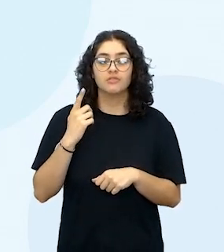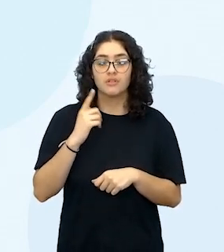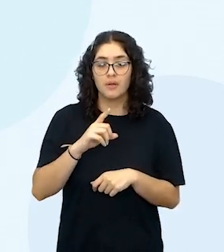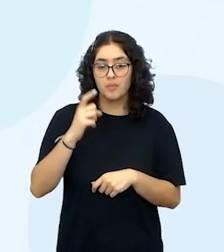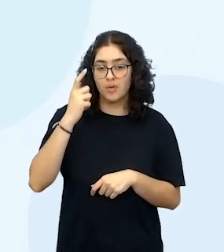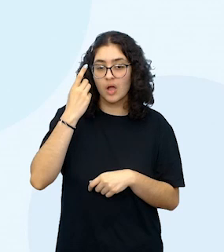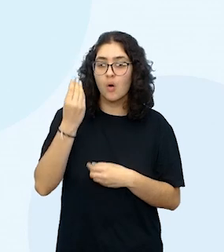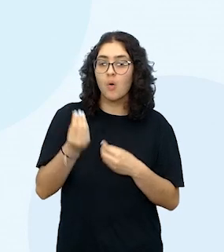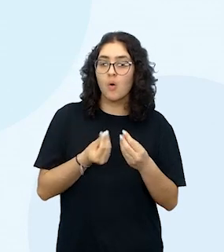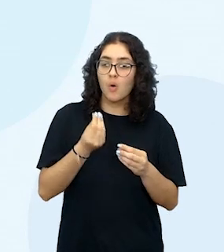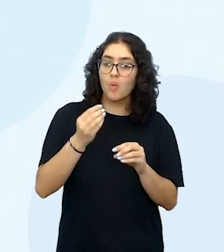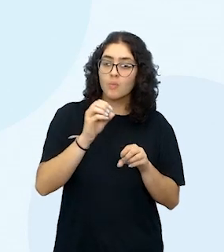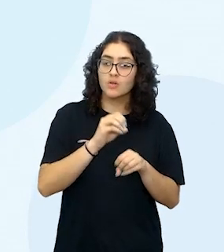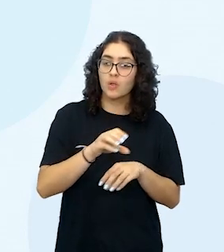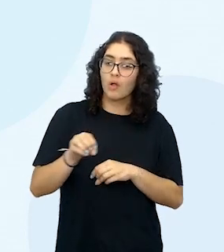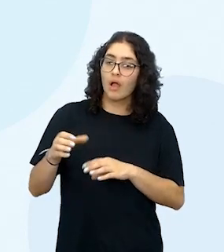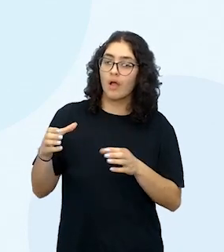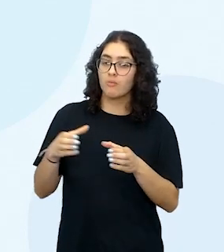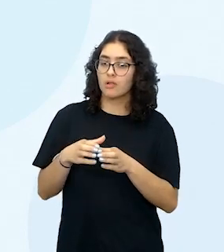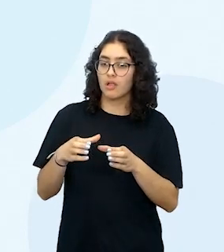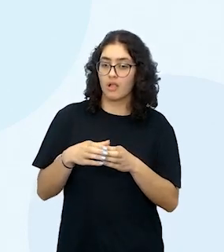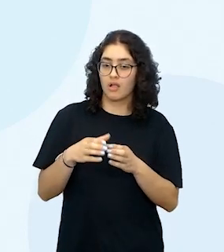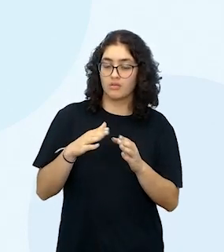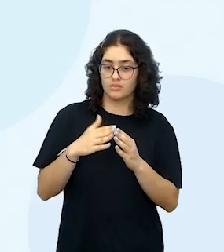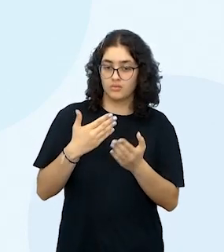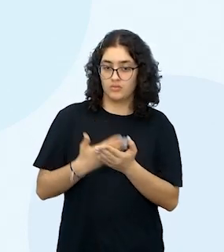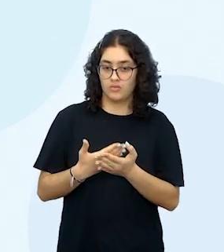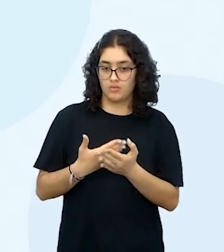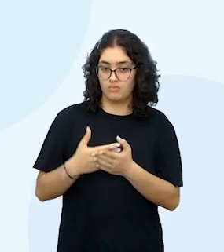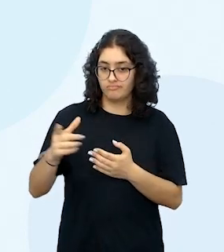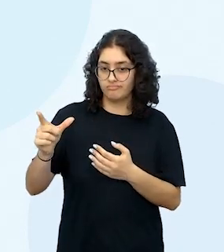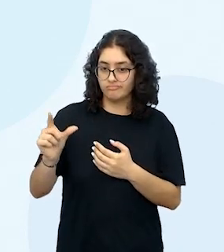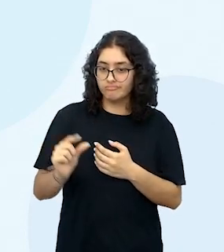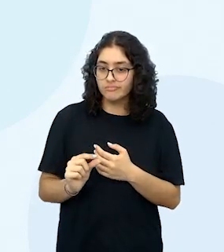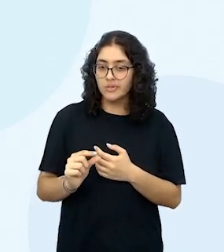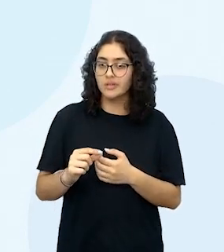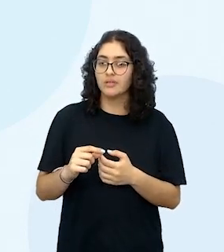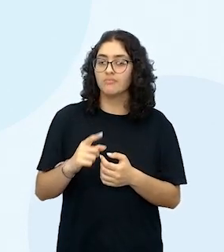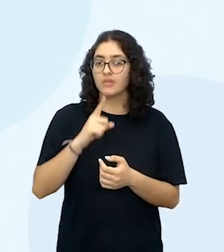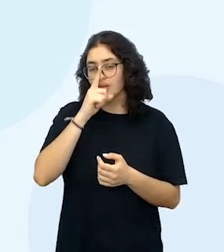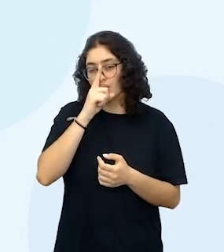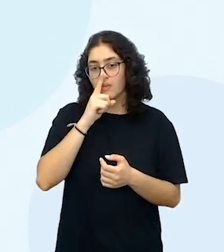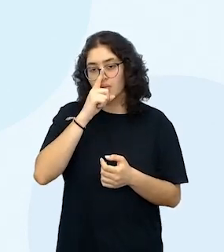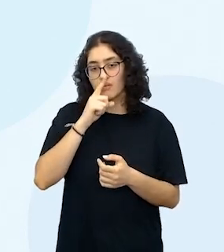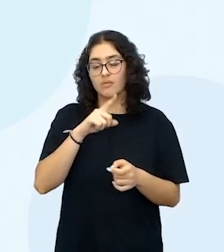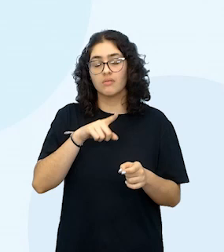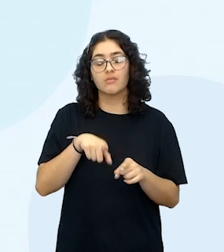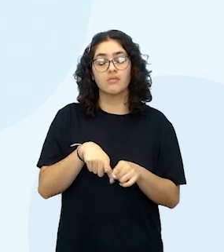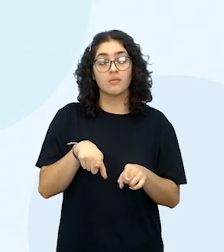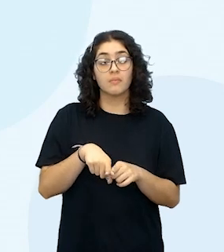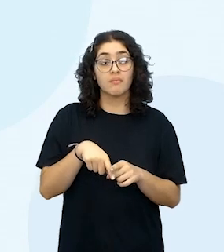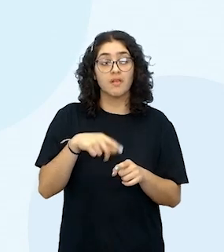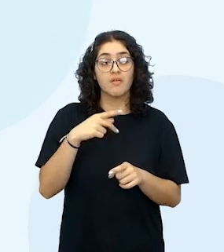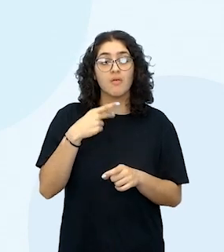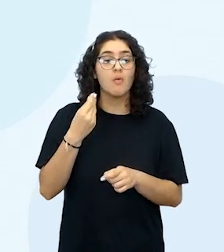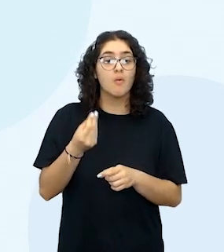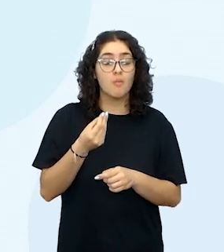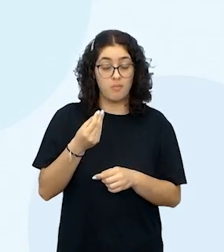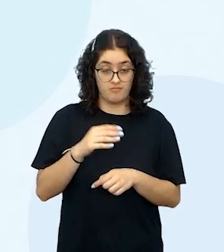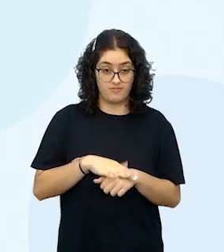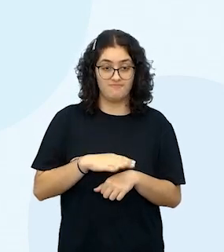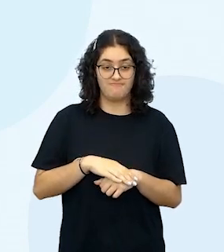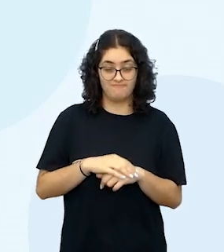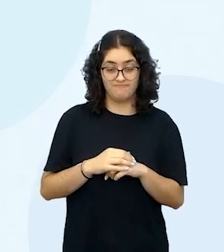como educar as comunidades escolares para a redução dos riscos e para fomentar a resiliência dessas